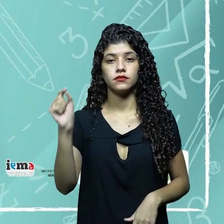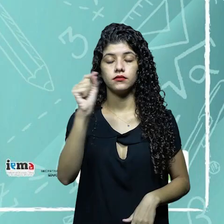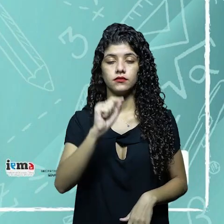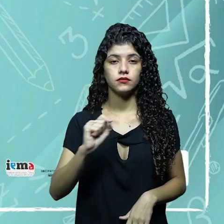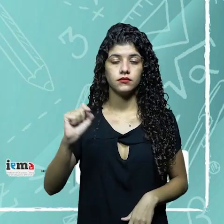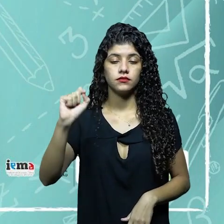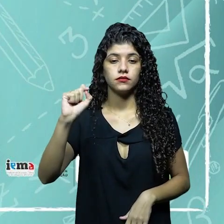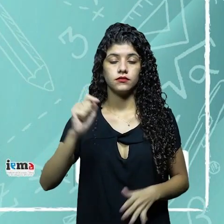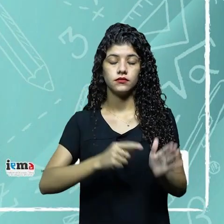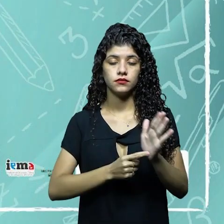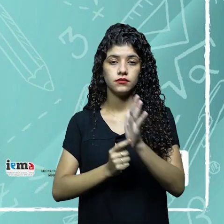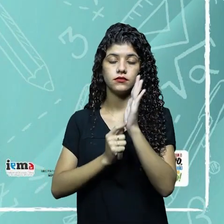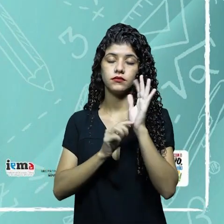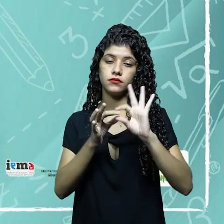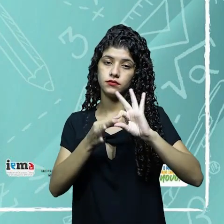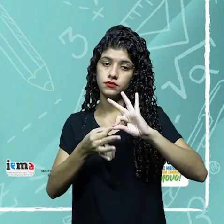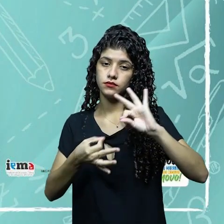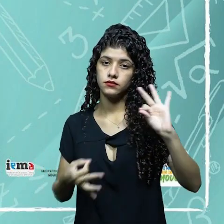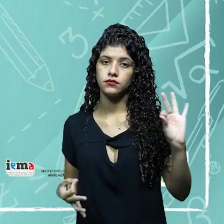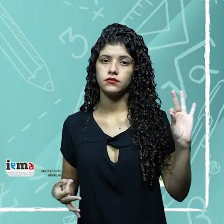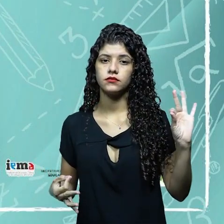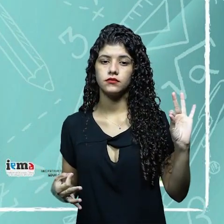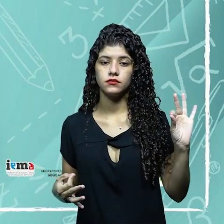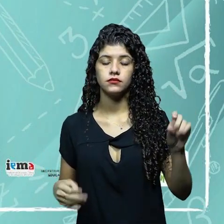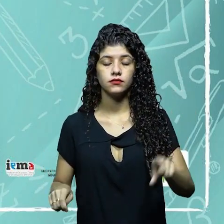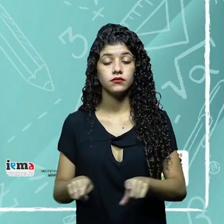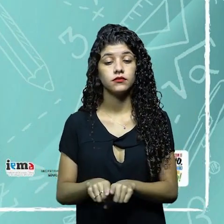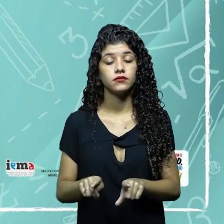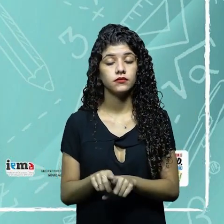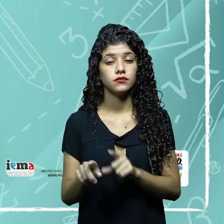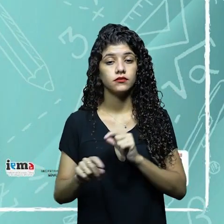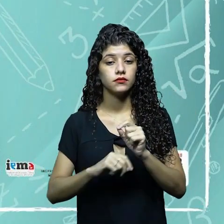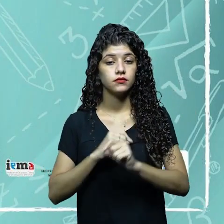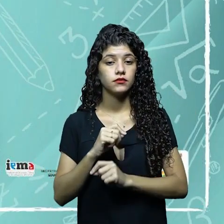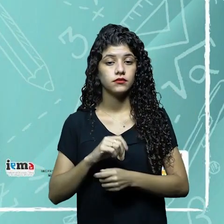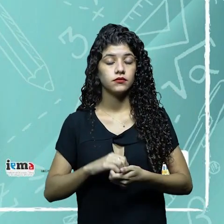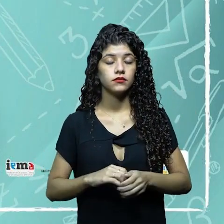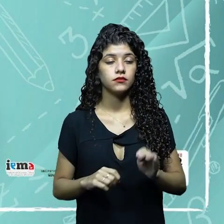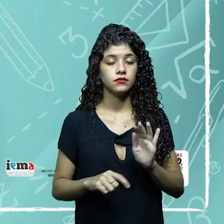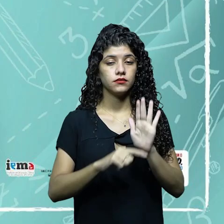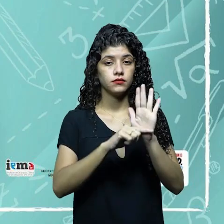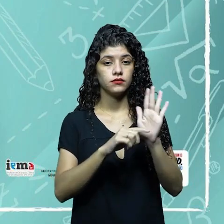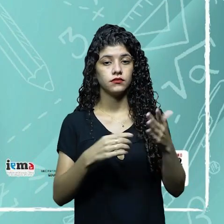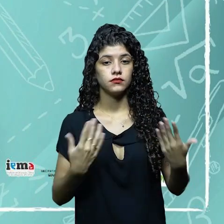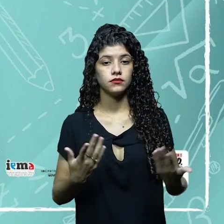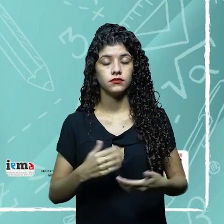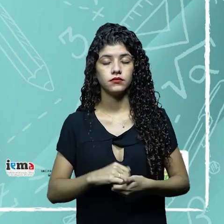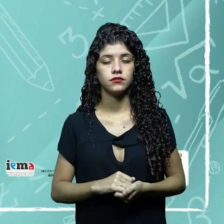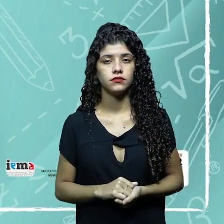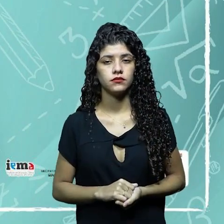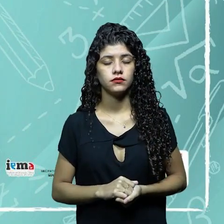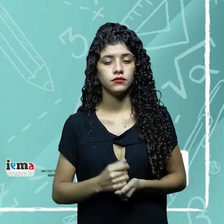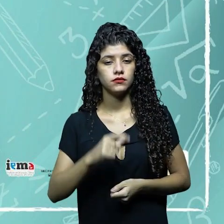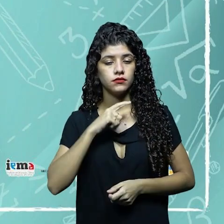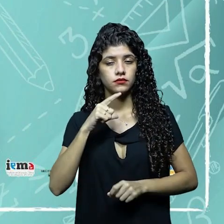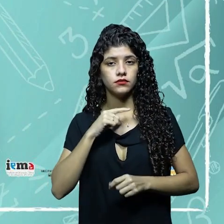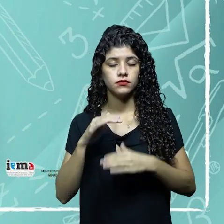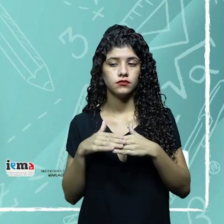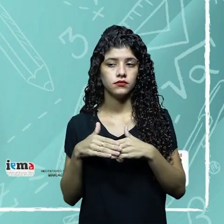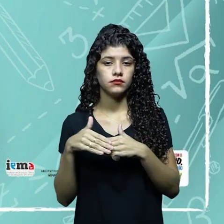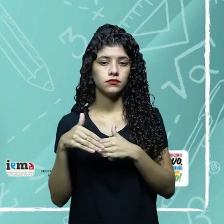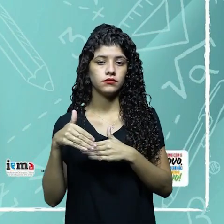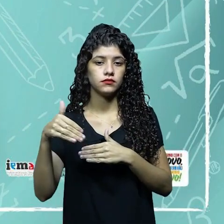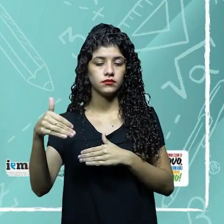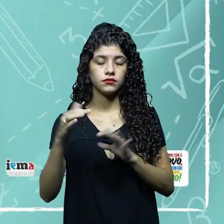distância, vou atribuir o sinal de menor que, dizendo que ali, aquela próxima medida não é uma distância,